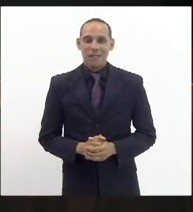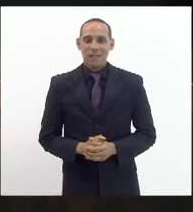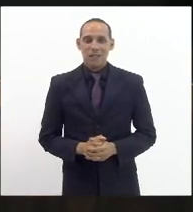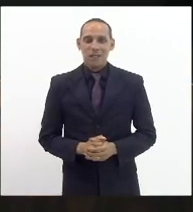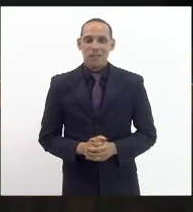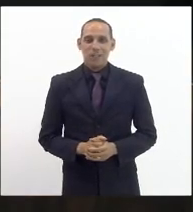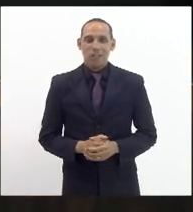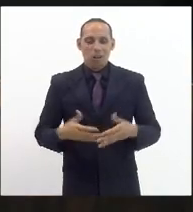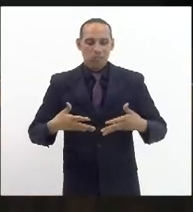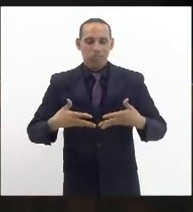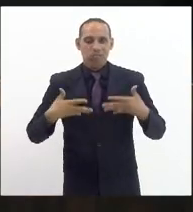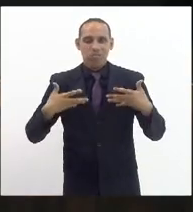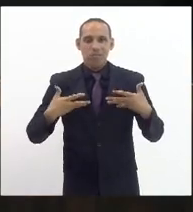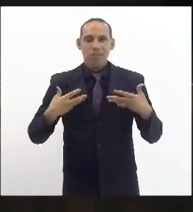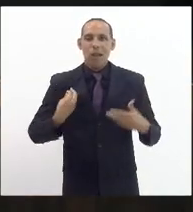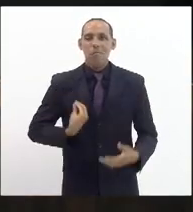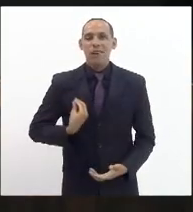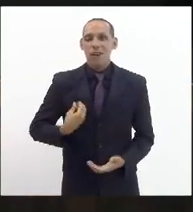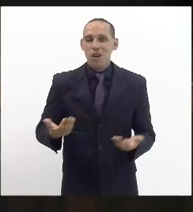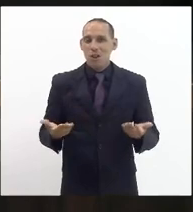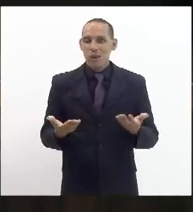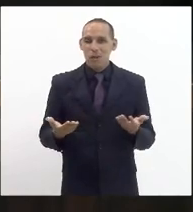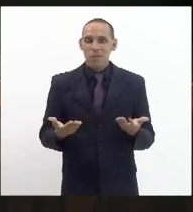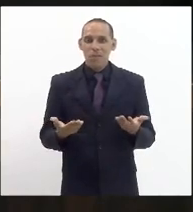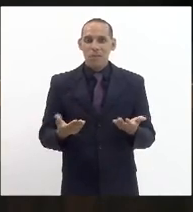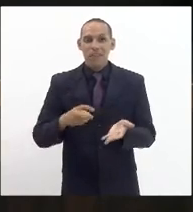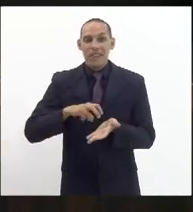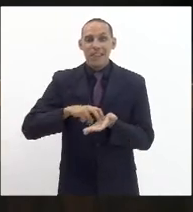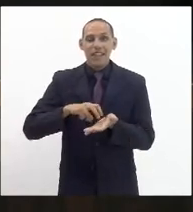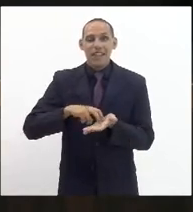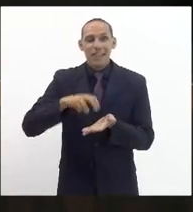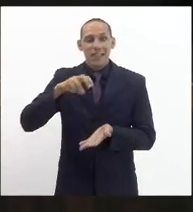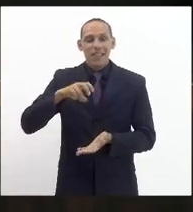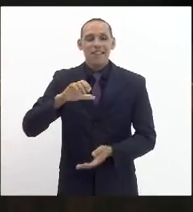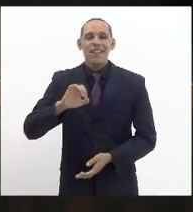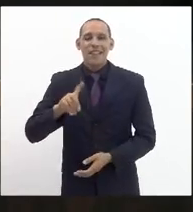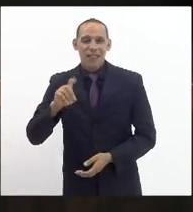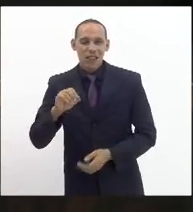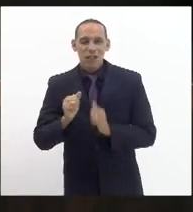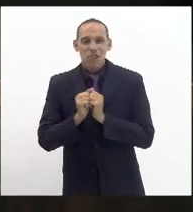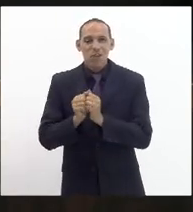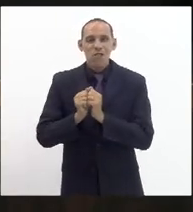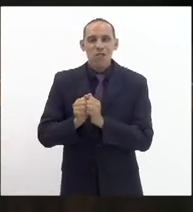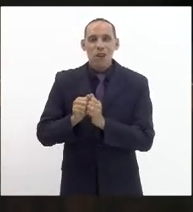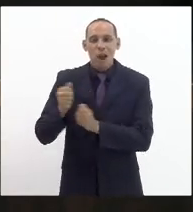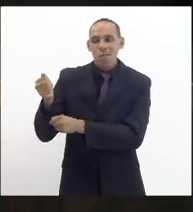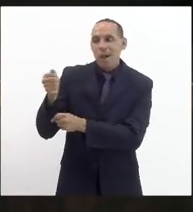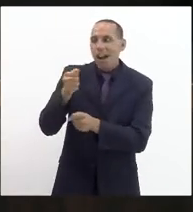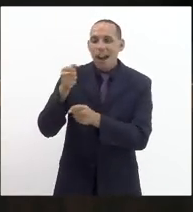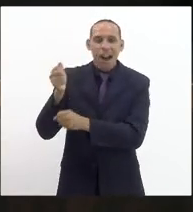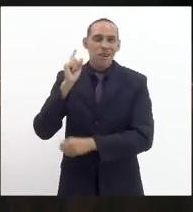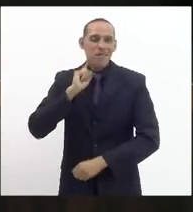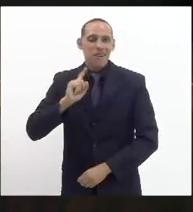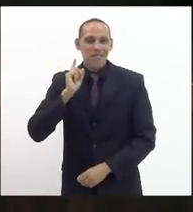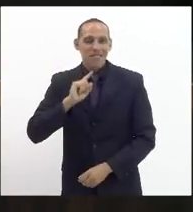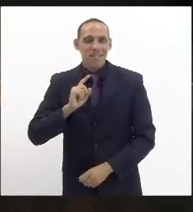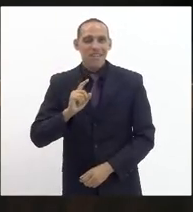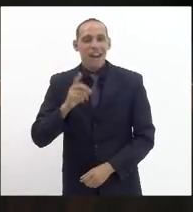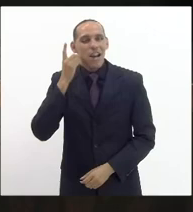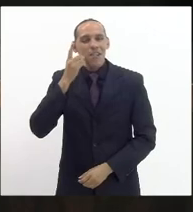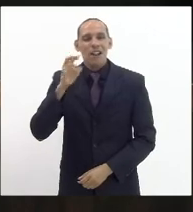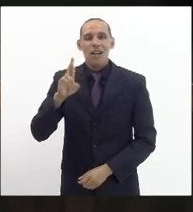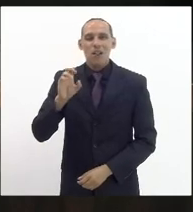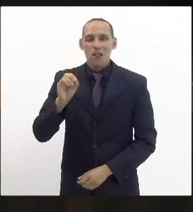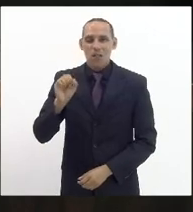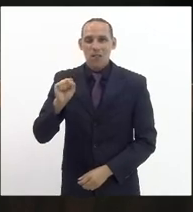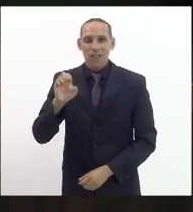a honra de estar presente hoje aqui. Mais cedo tiramos uma fotografia com a bandeira do Flamengo. Deputado Rosenberg